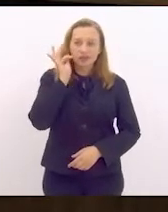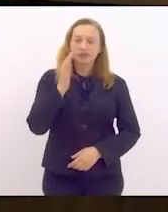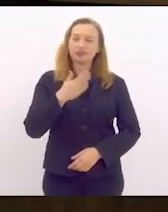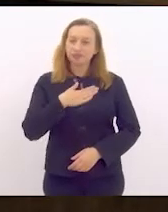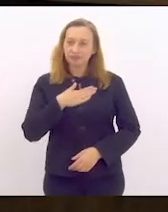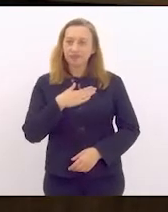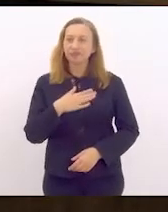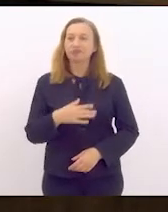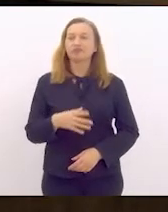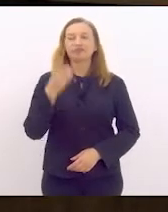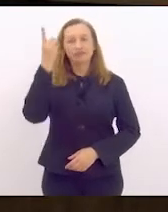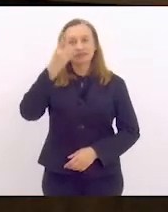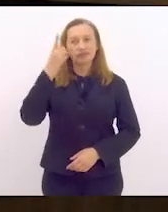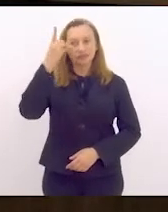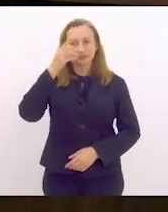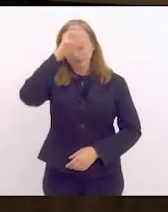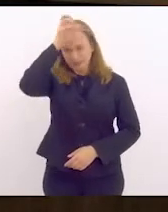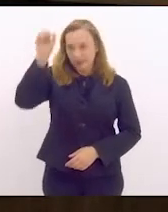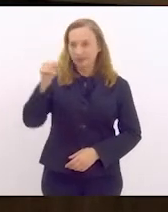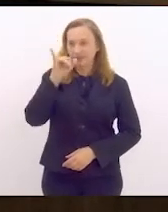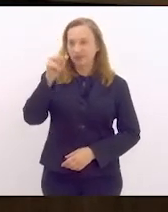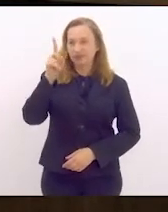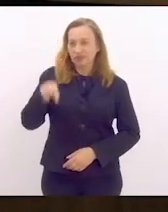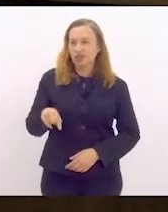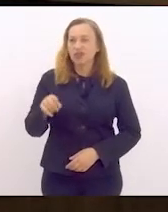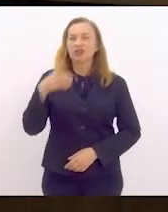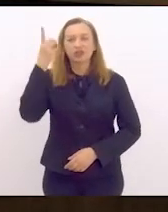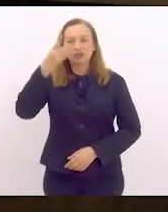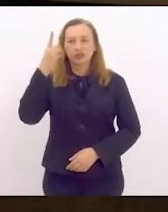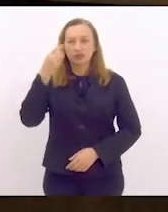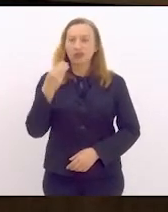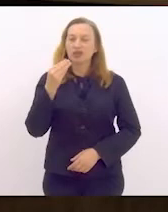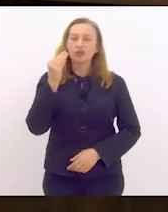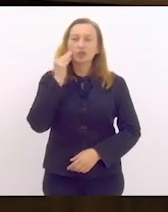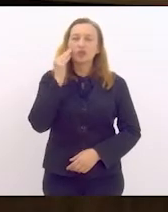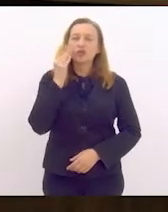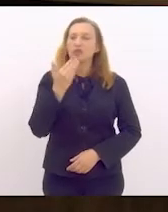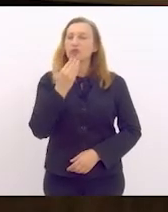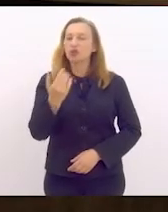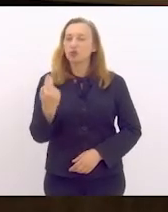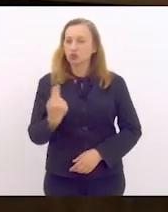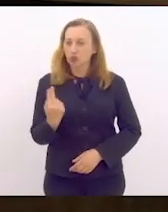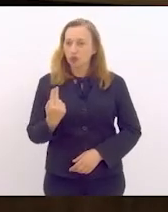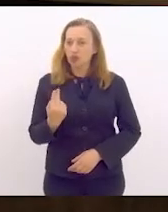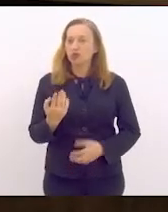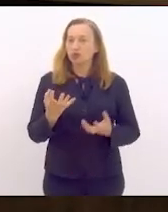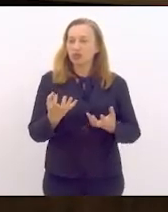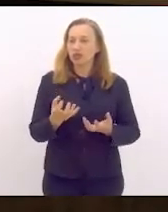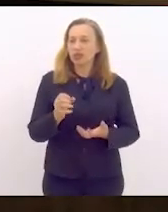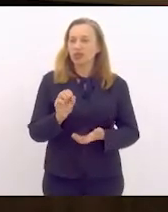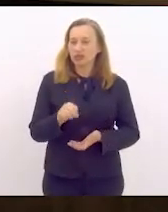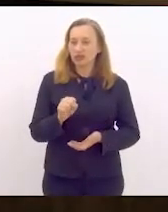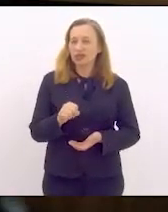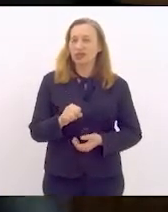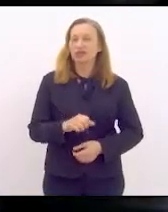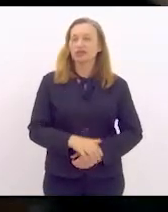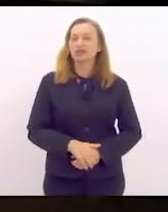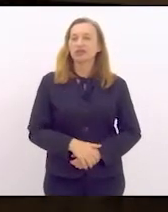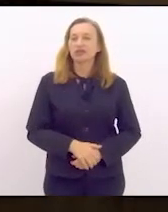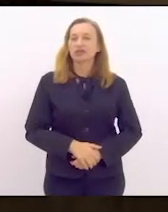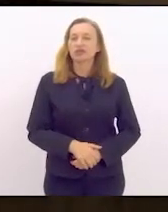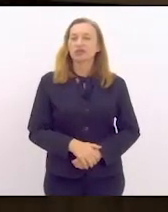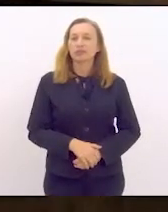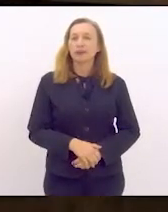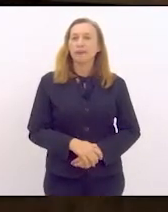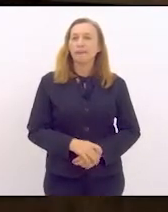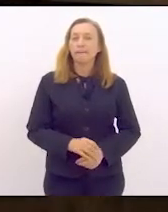autoria, deputada Tia Ju, a deputada Mônica Francisco, pediu coautoria nesse projeto, eu queria consignar a coautoria da deputada Mônica Francisco.